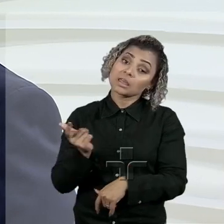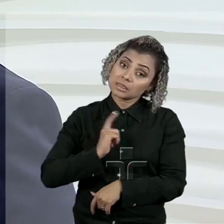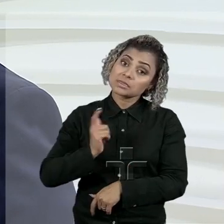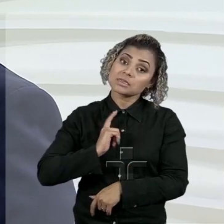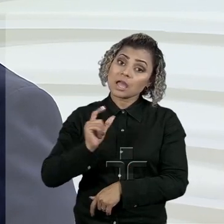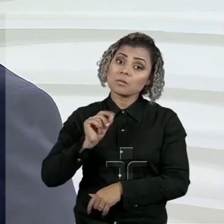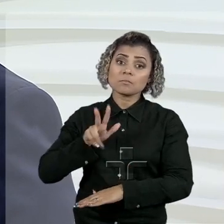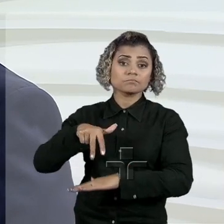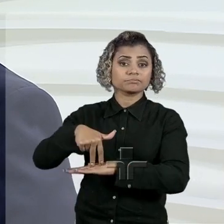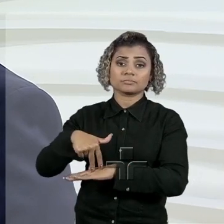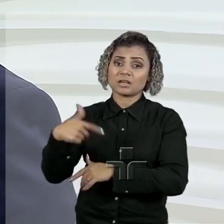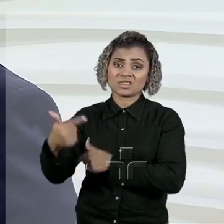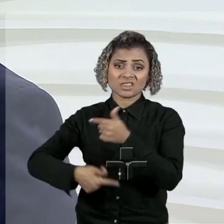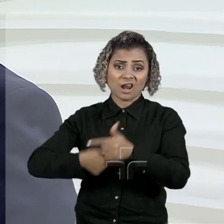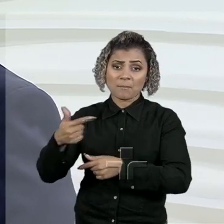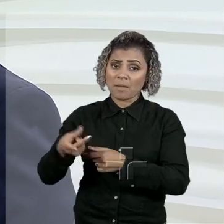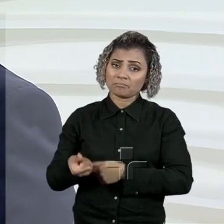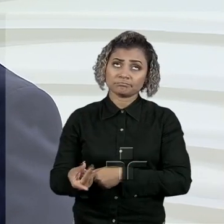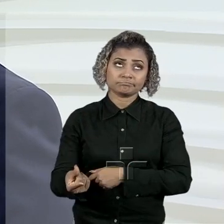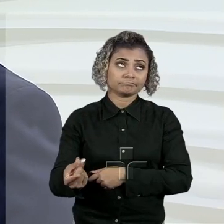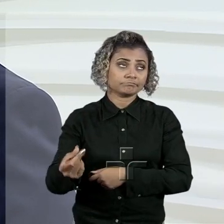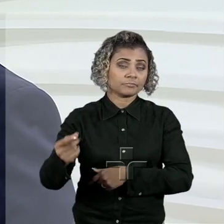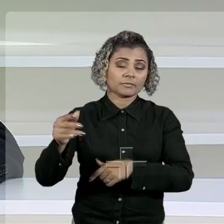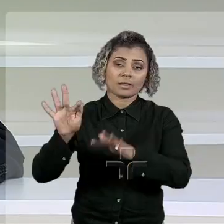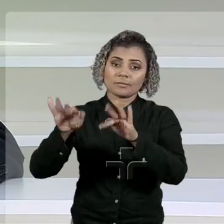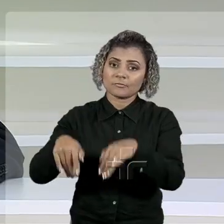posição vitalícia dentro das escolas.